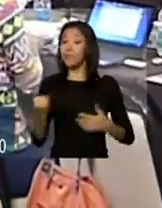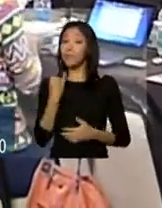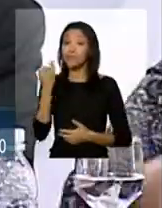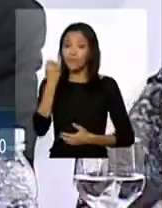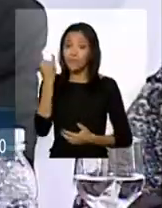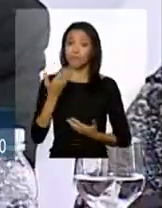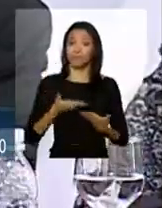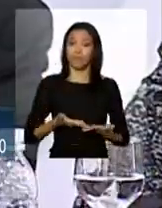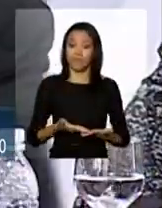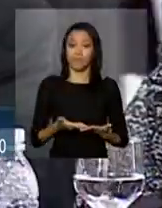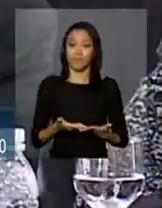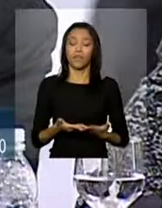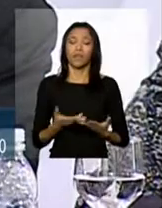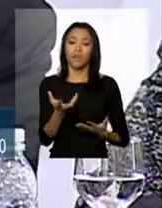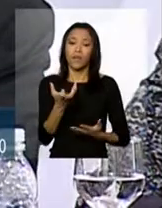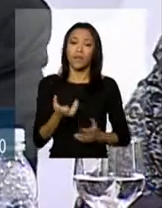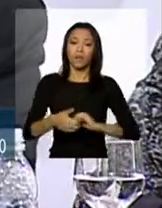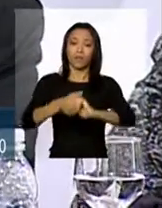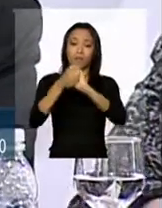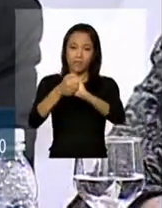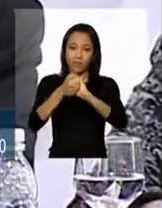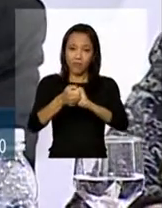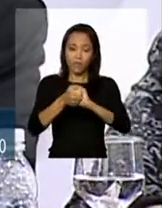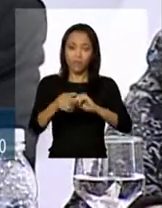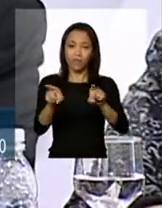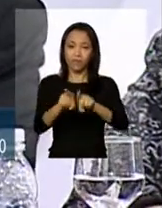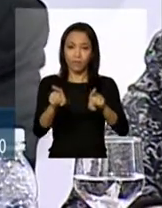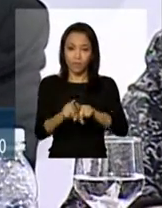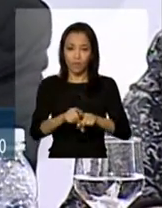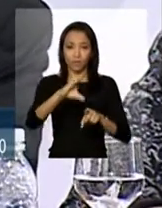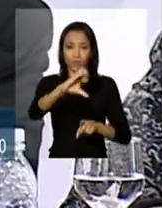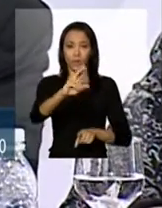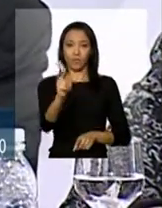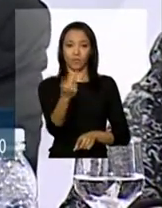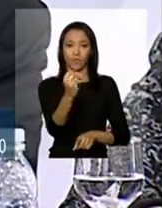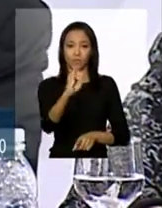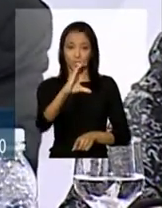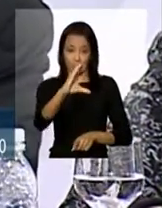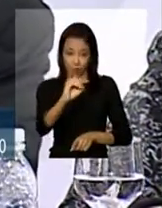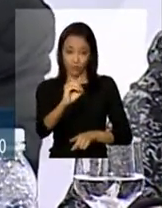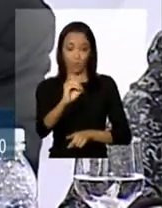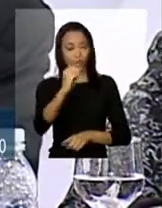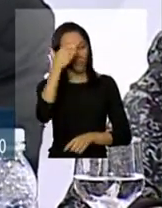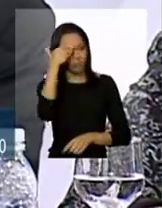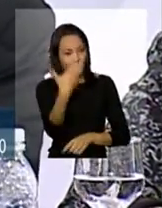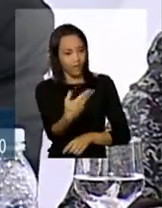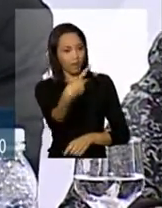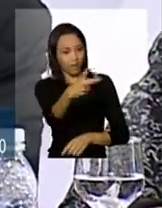fundamental. Queria saudar também o nosso Chico Gaetani, agradecer a sua presença aqui,